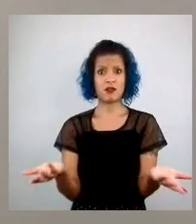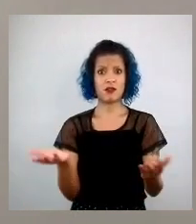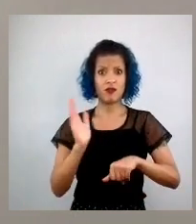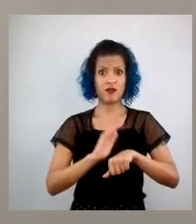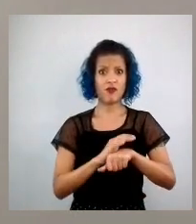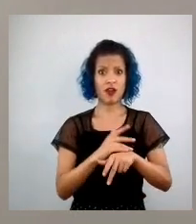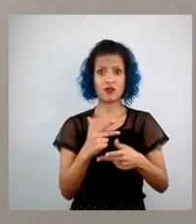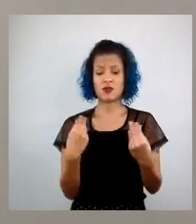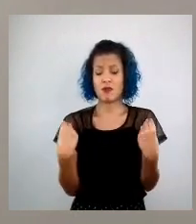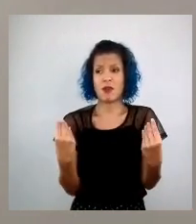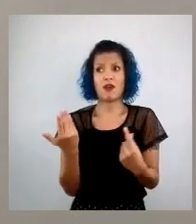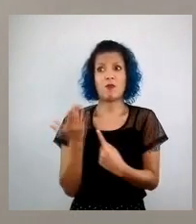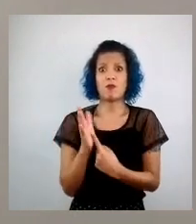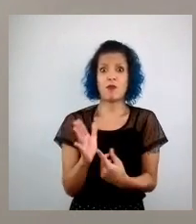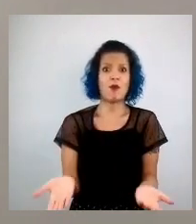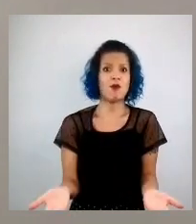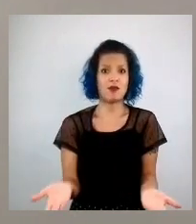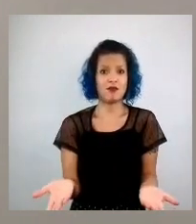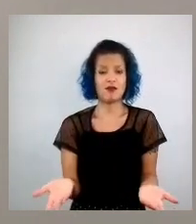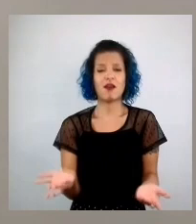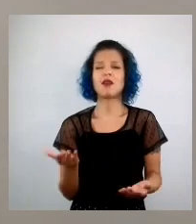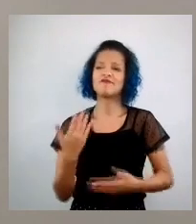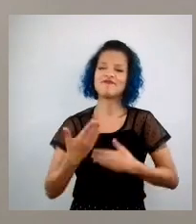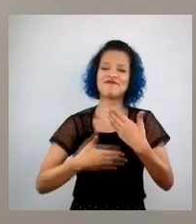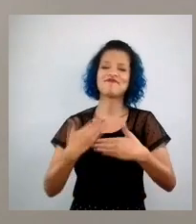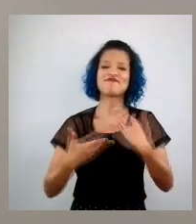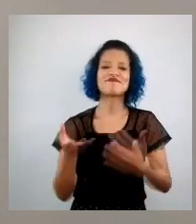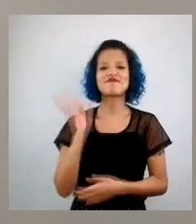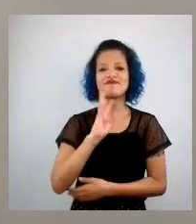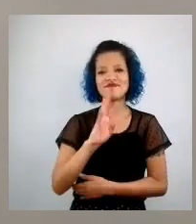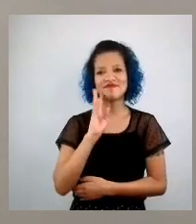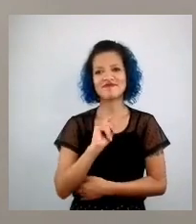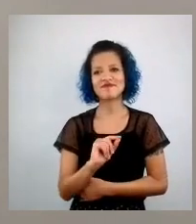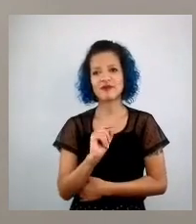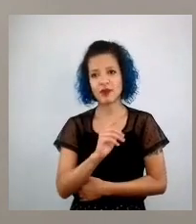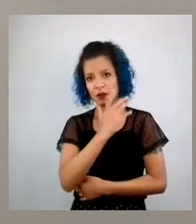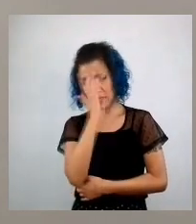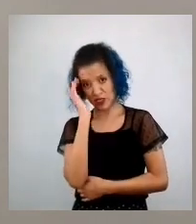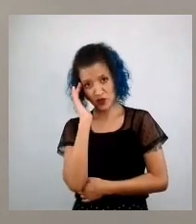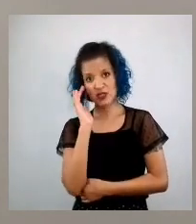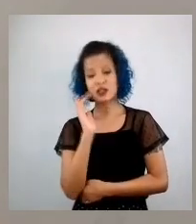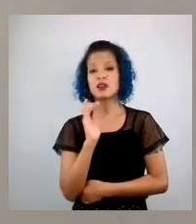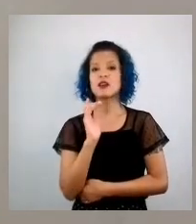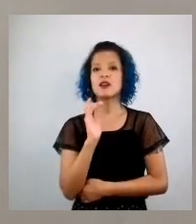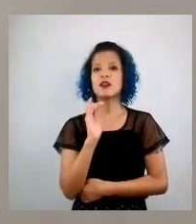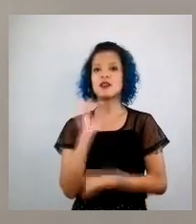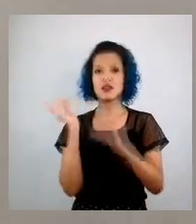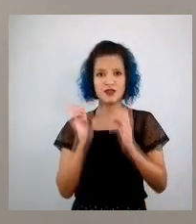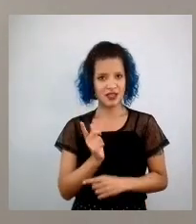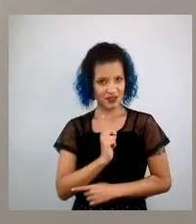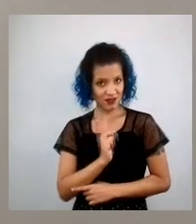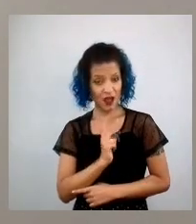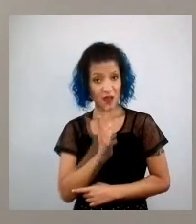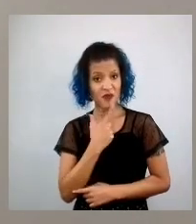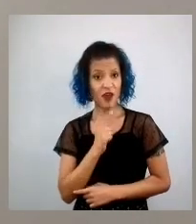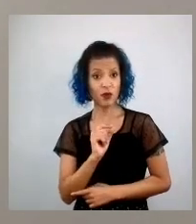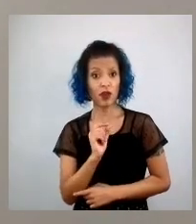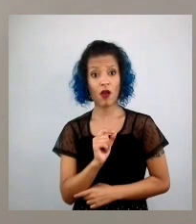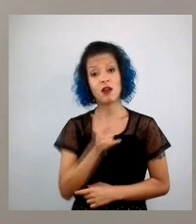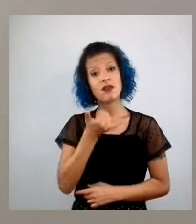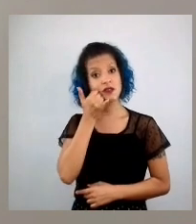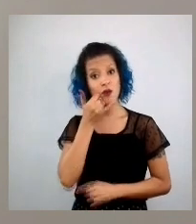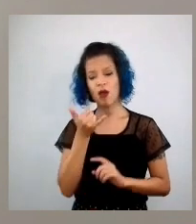começaram a chegar a parte legal, assim, de pessoas com deficiência falando, olha, eu aprendi a usar o celular porque você falou que usava o